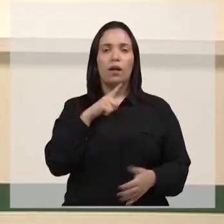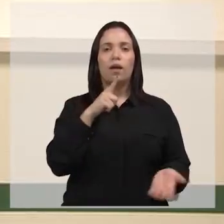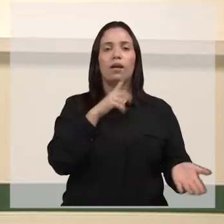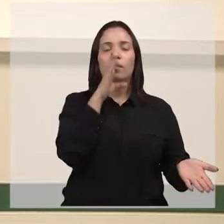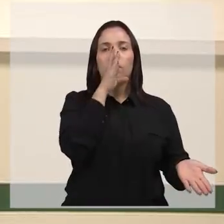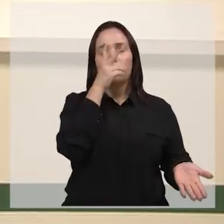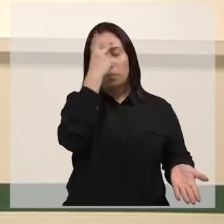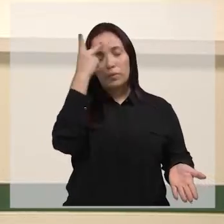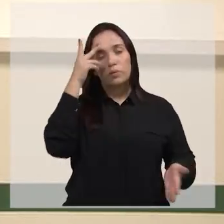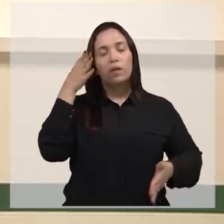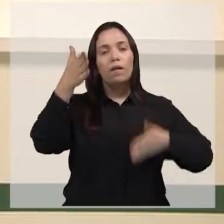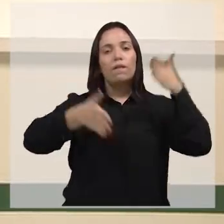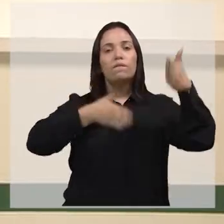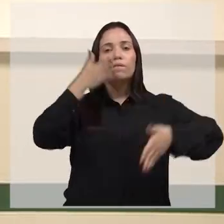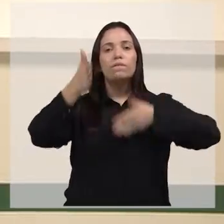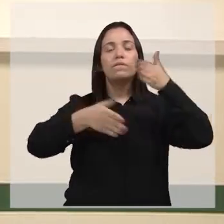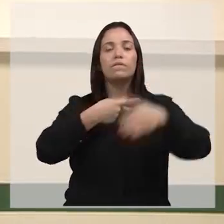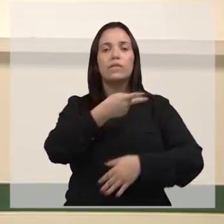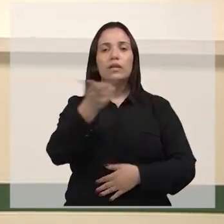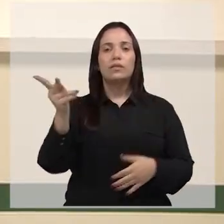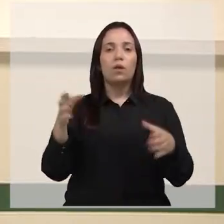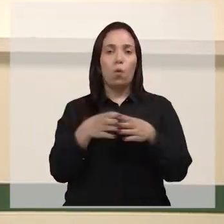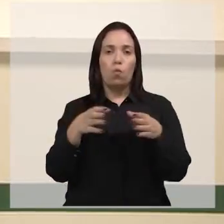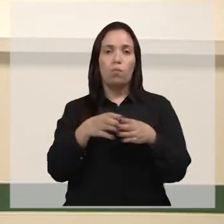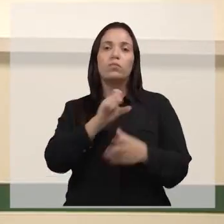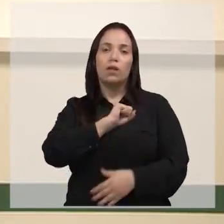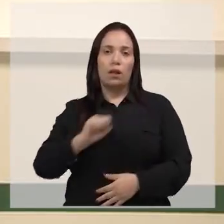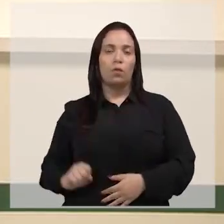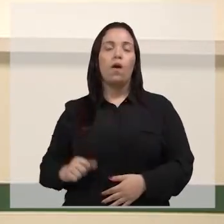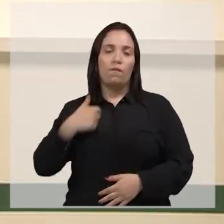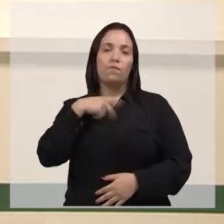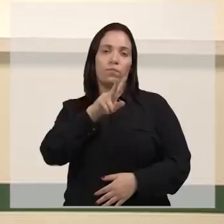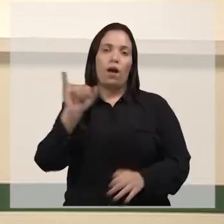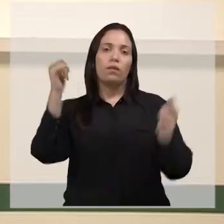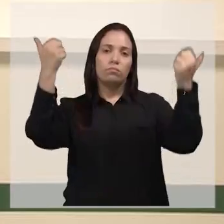dias, inclusive a comissão de senadores, vou falar sobre isso também.